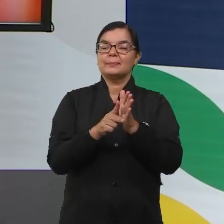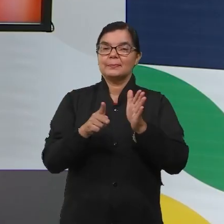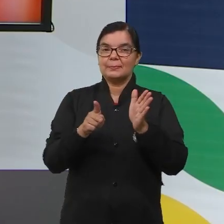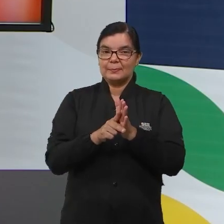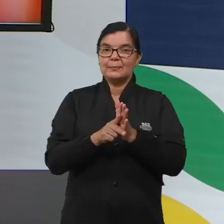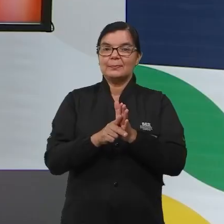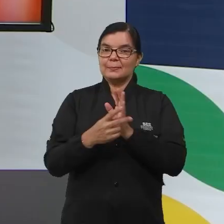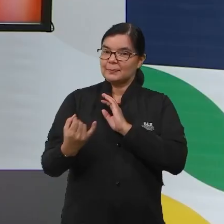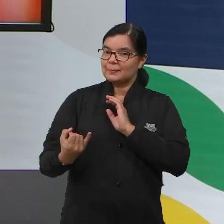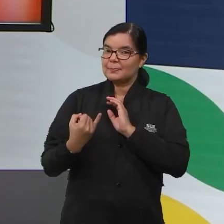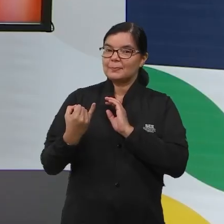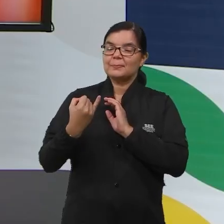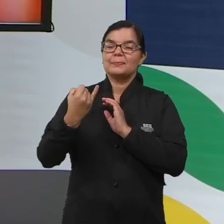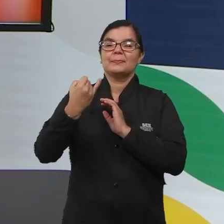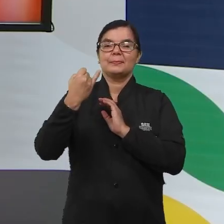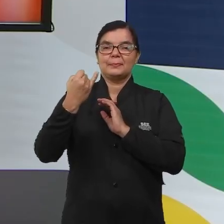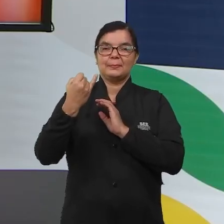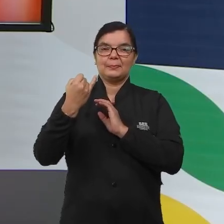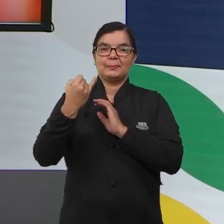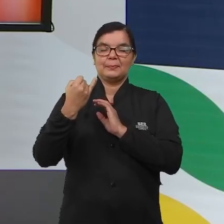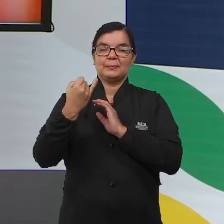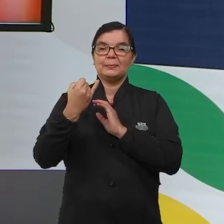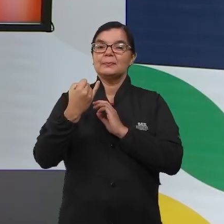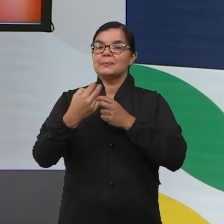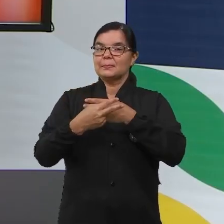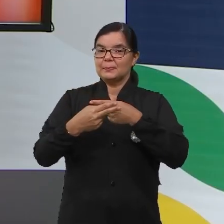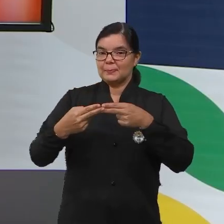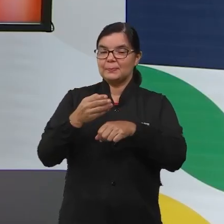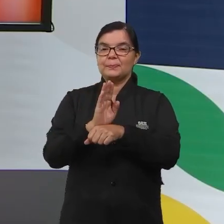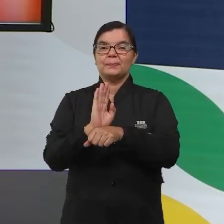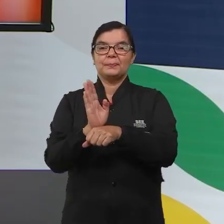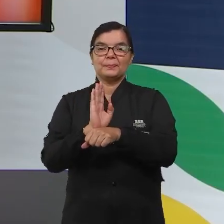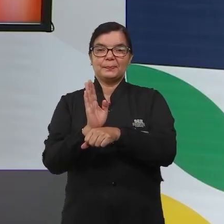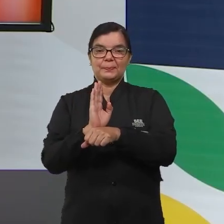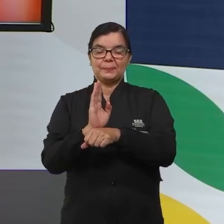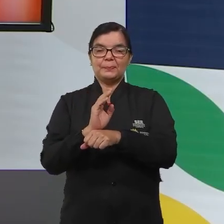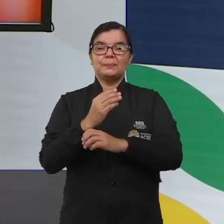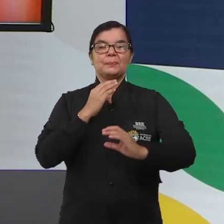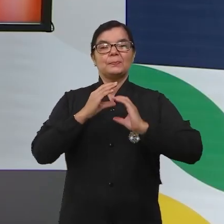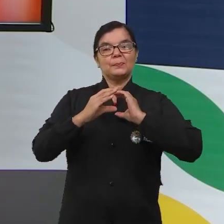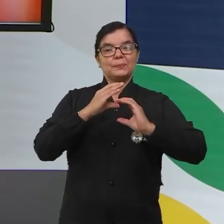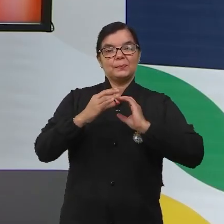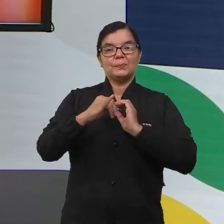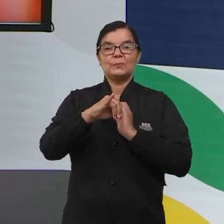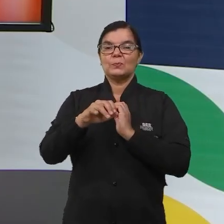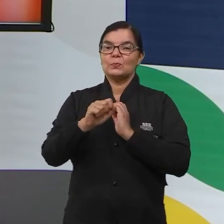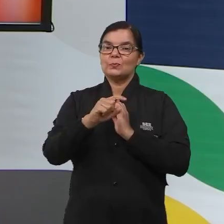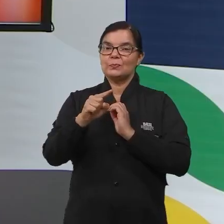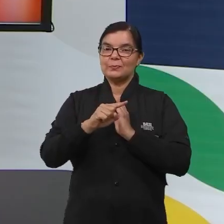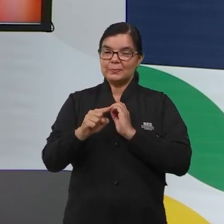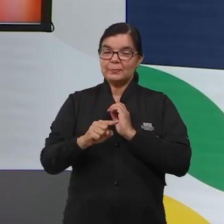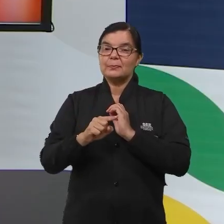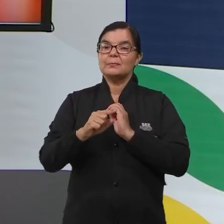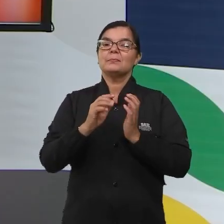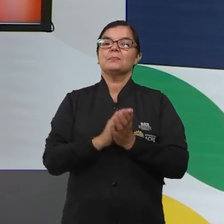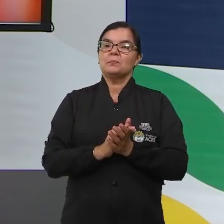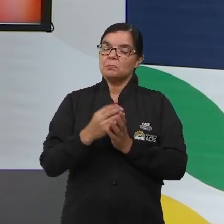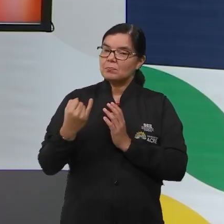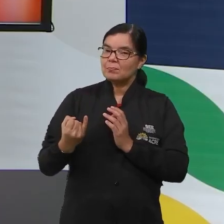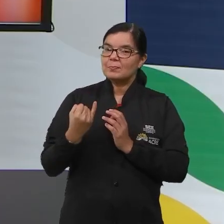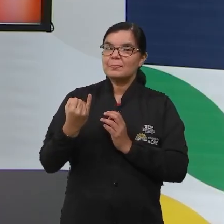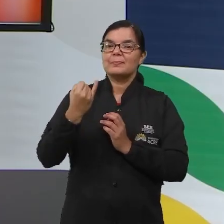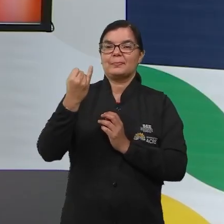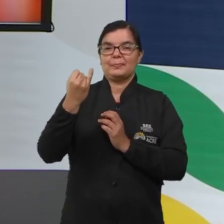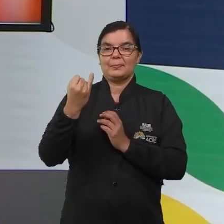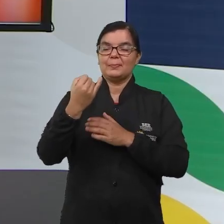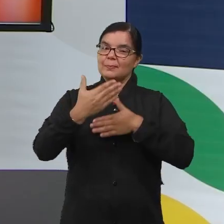parte importante das produções cinematográficas. E O Cantor de Jazz, ele foi um marco super